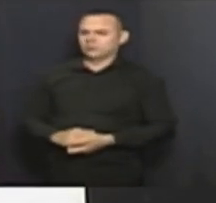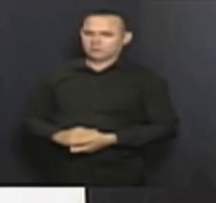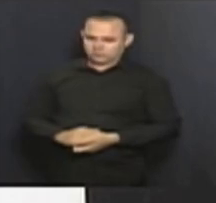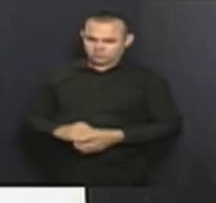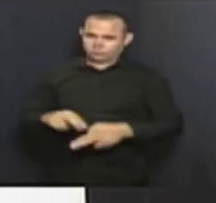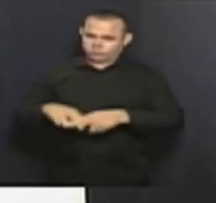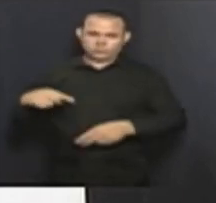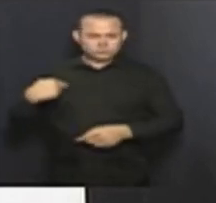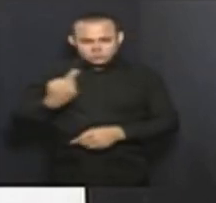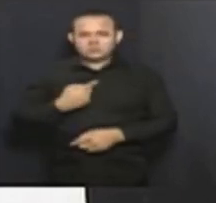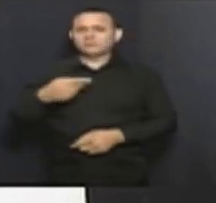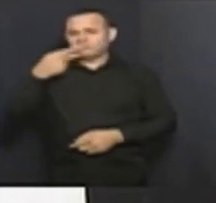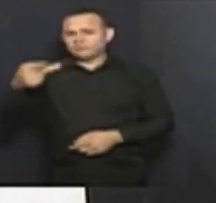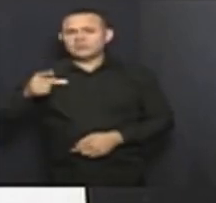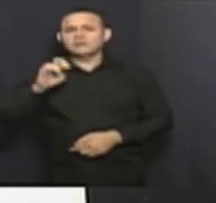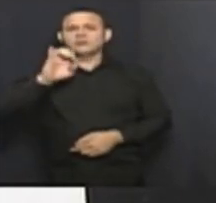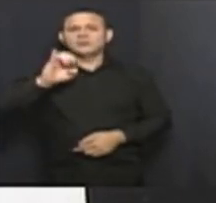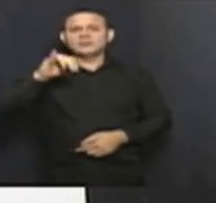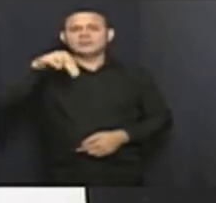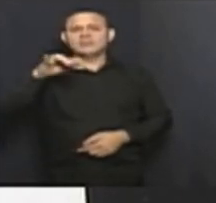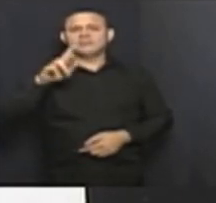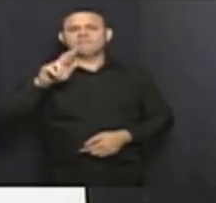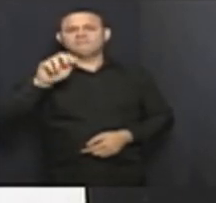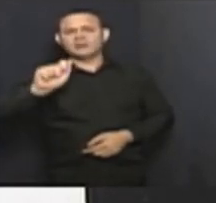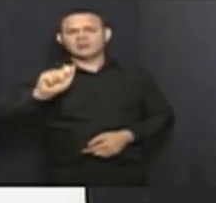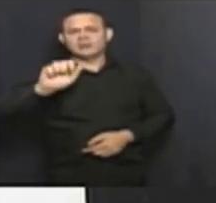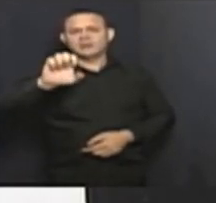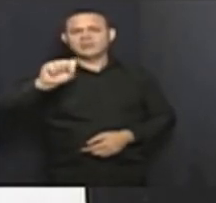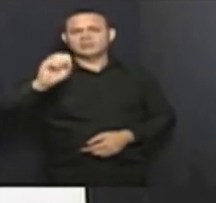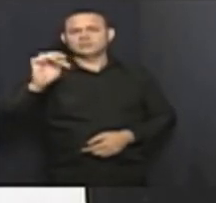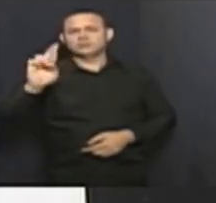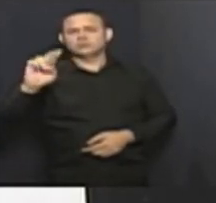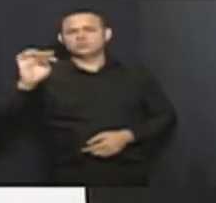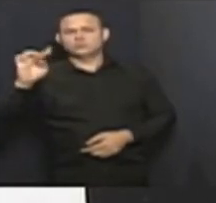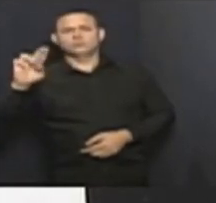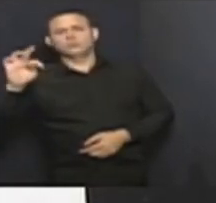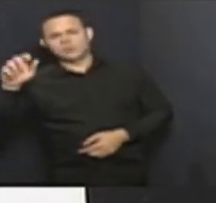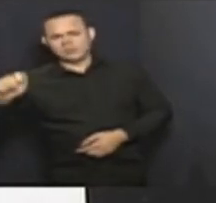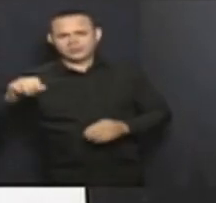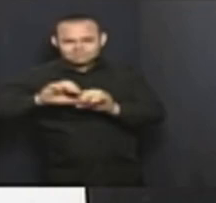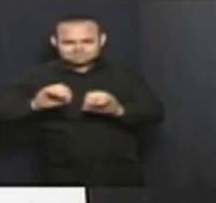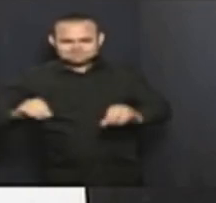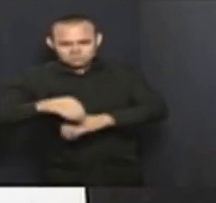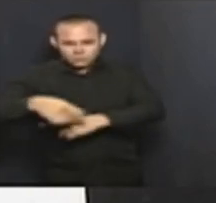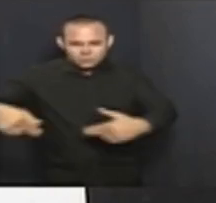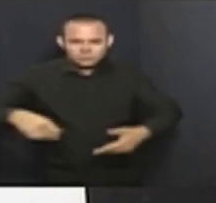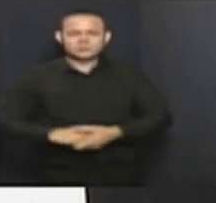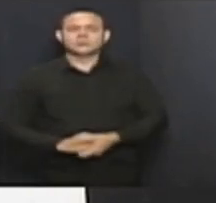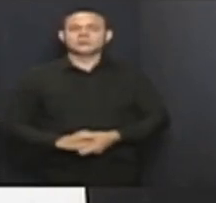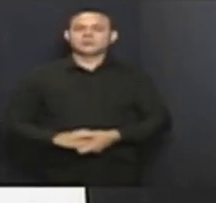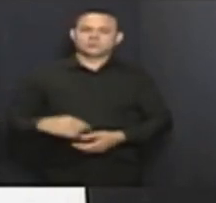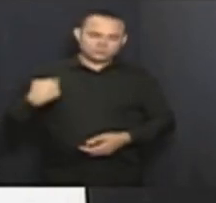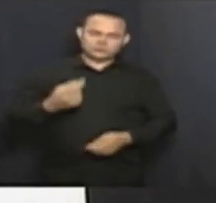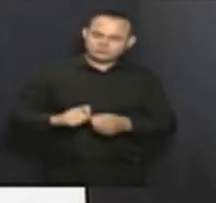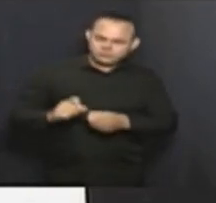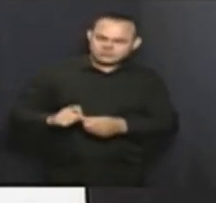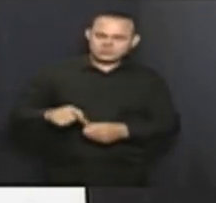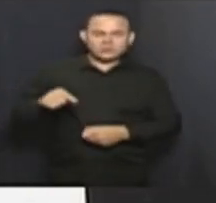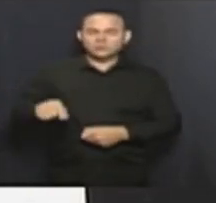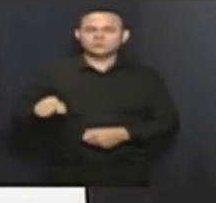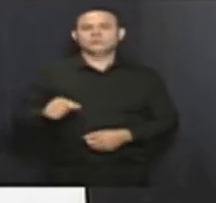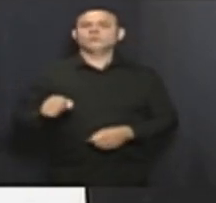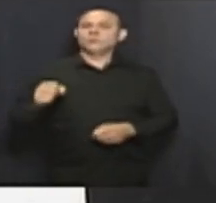infraestrutura nós temos que fazer é exatamente aquele que o governo atual não fez o governo talvez se acordar já no